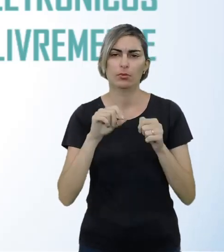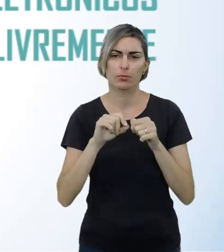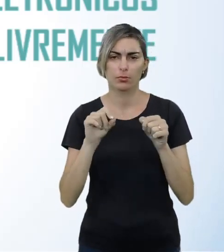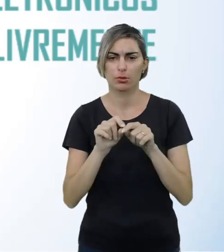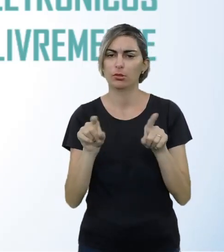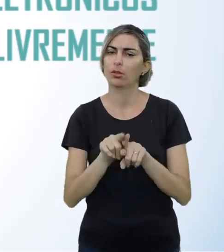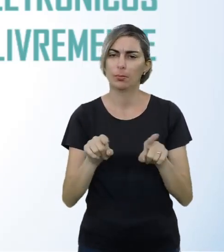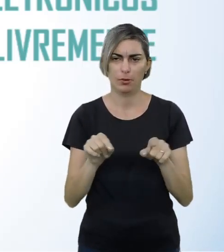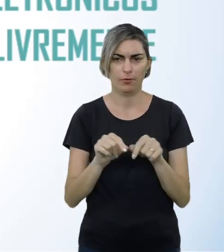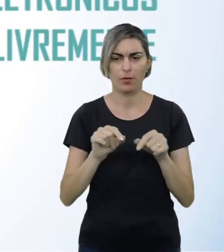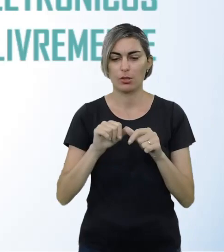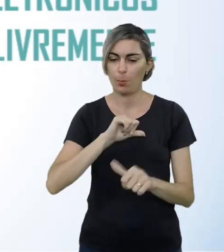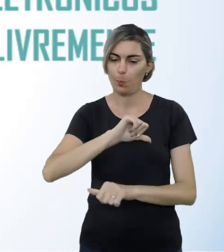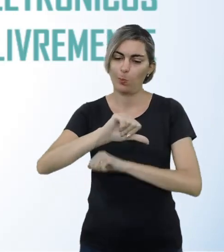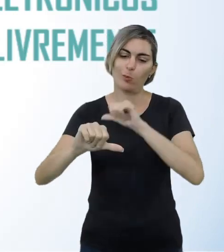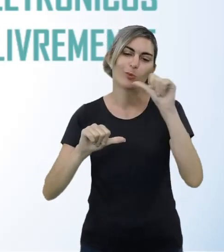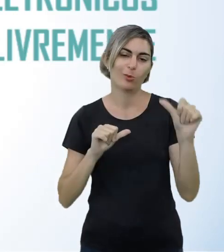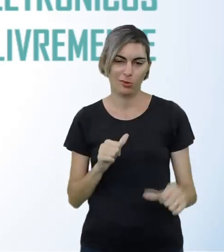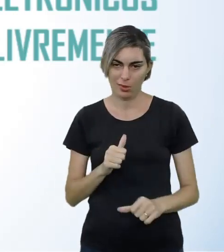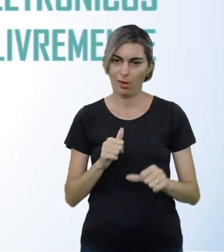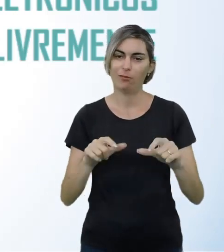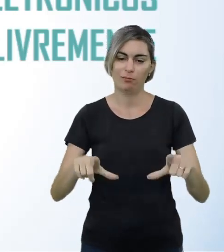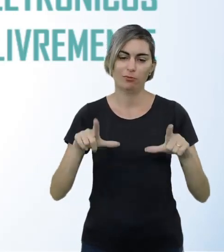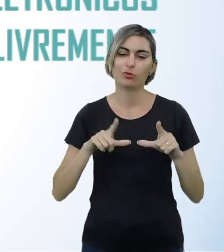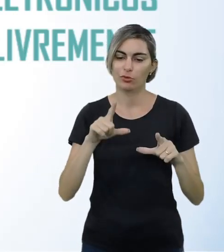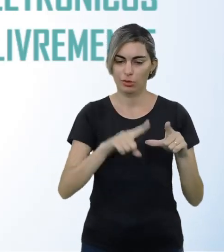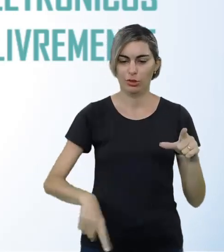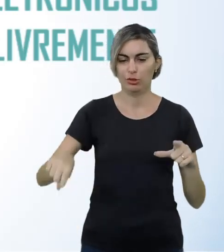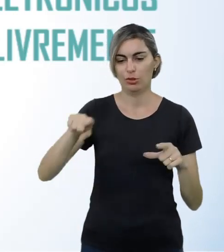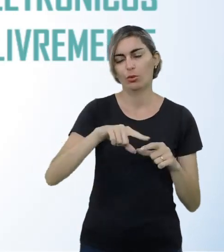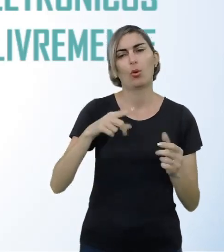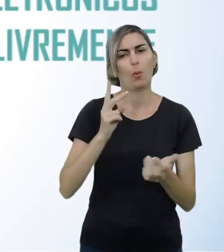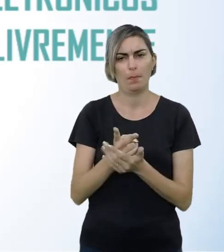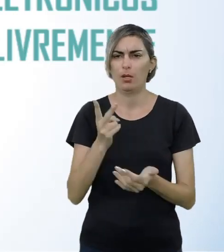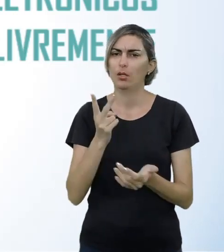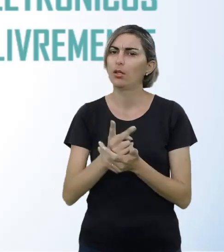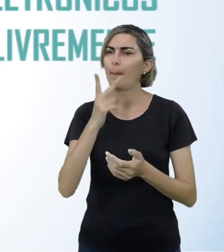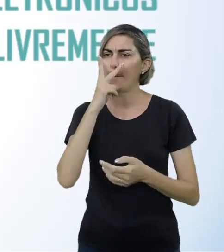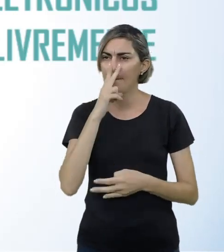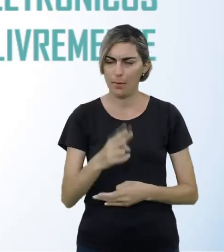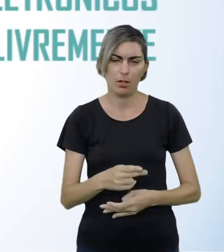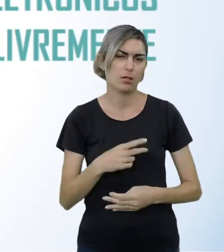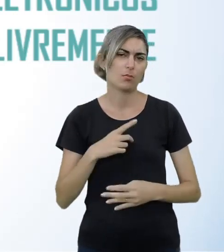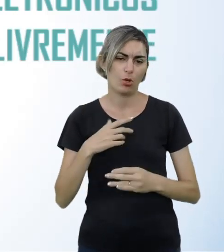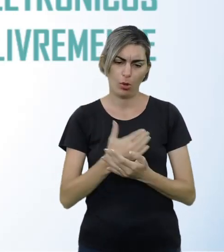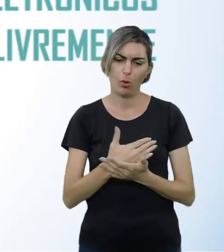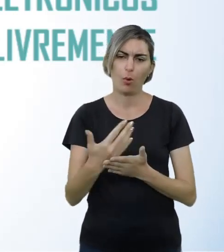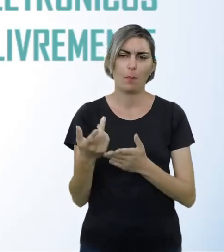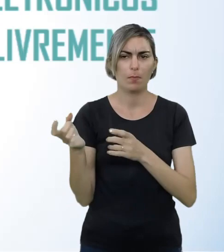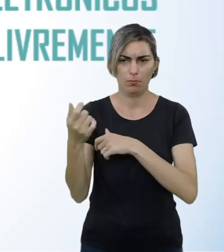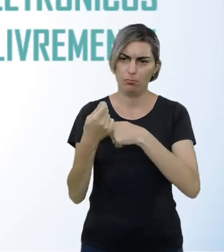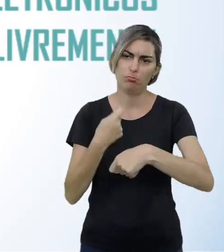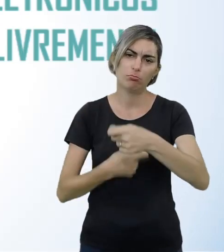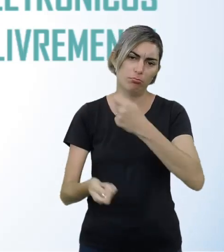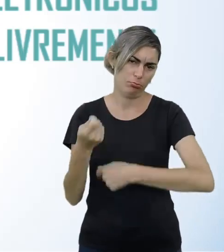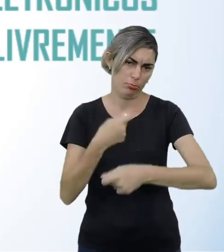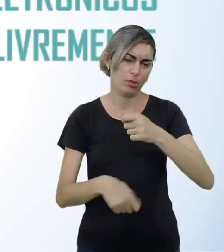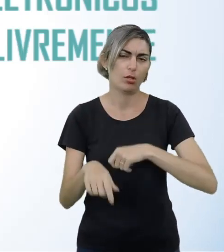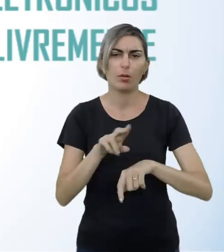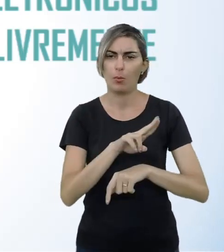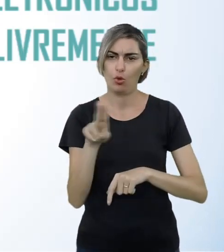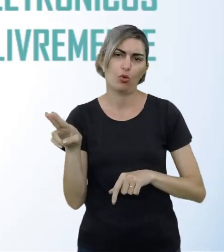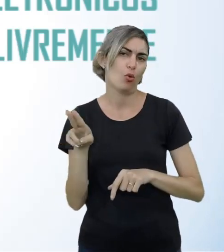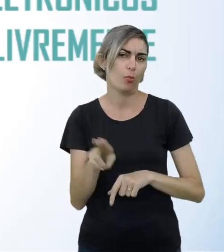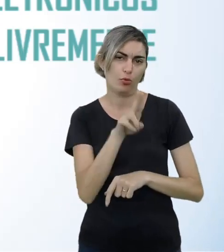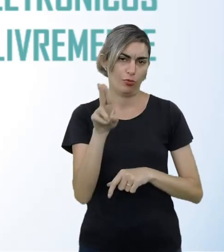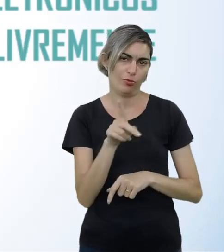pode também fazer isso, modificar o circuito, ou então até manter o mesmo circuito e comercializar, desde que não se utilize